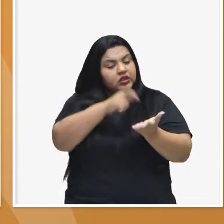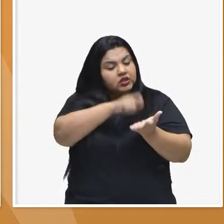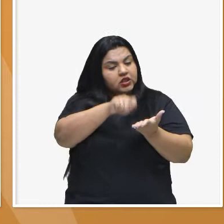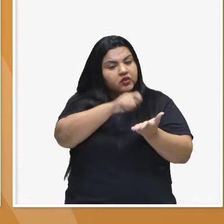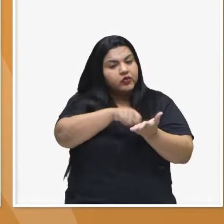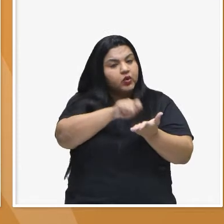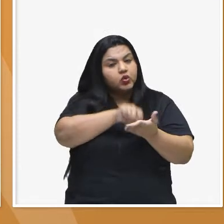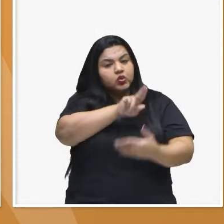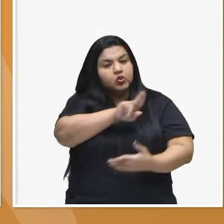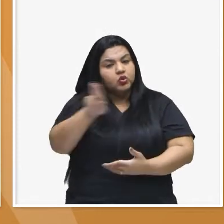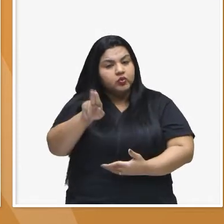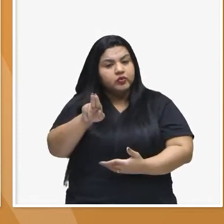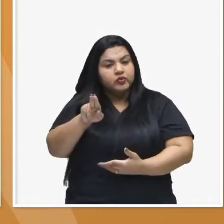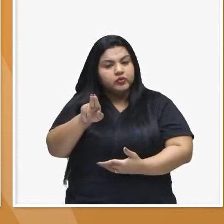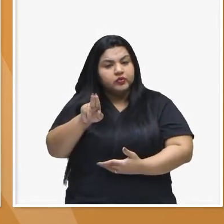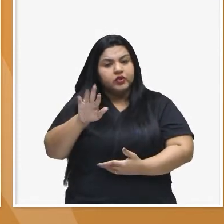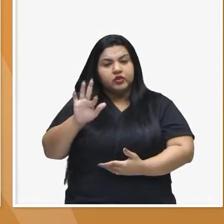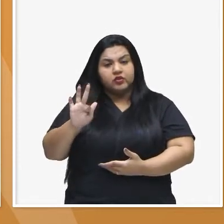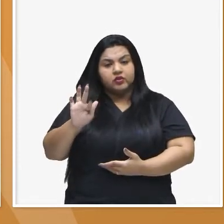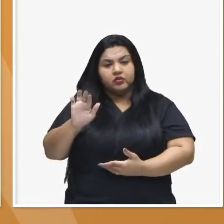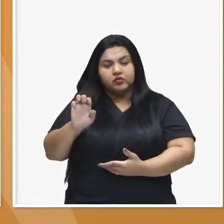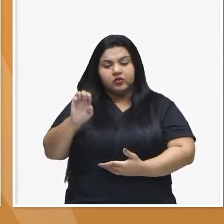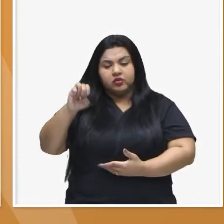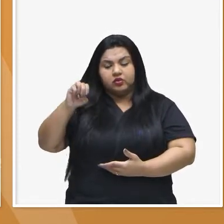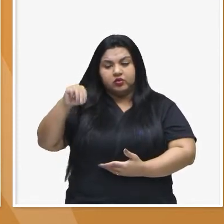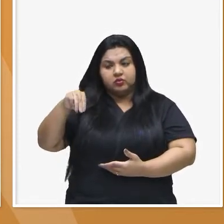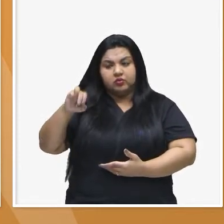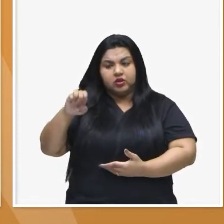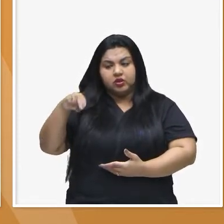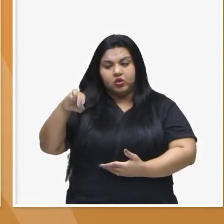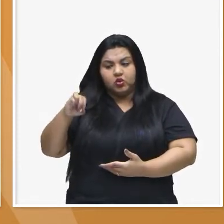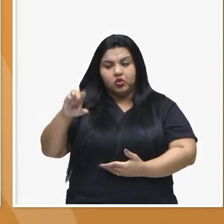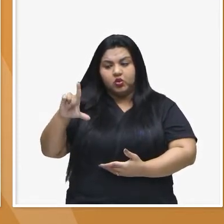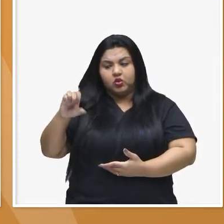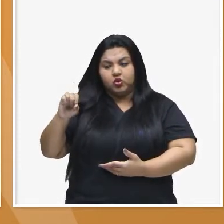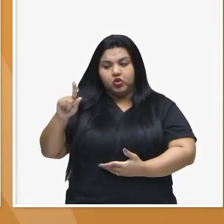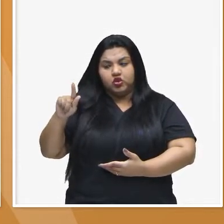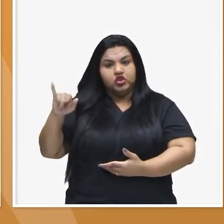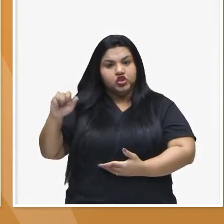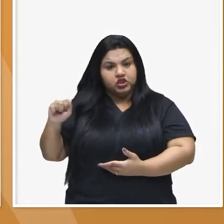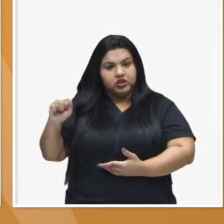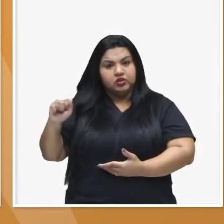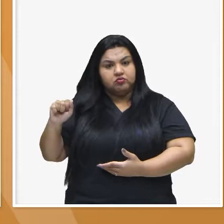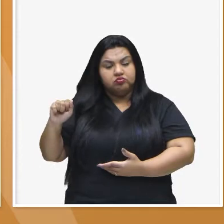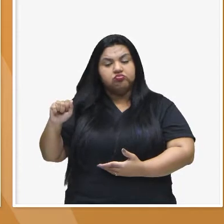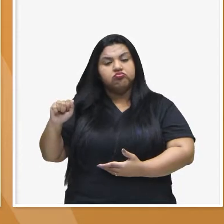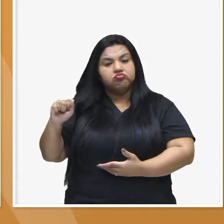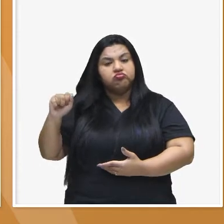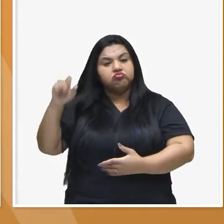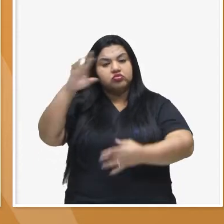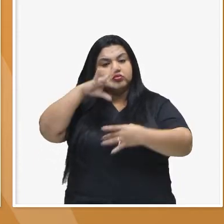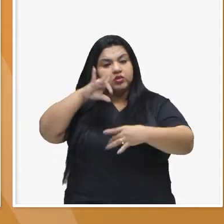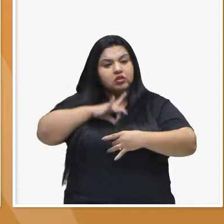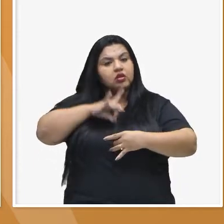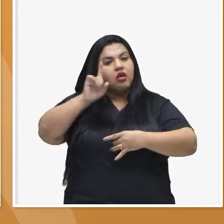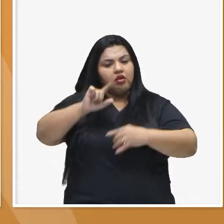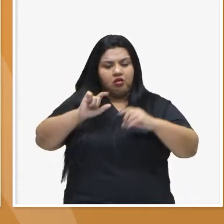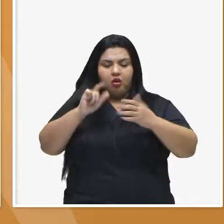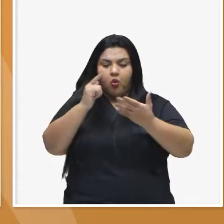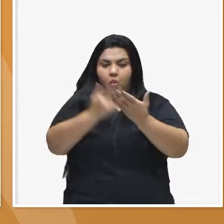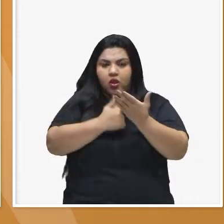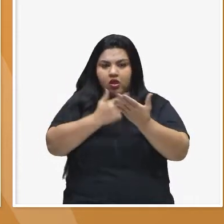chamado A Fenomenologia do Espírito. É um livro, né, bem grosso, é um livro pesado, né, para